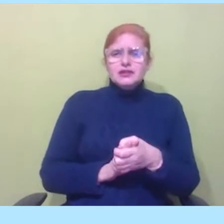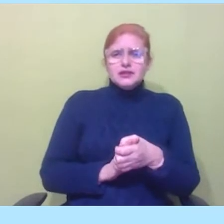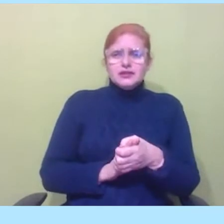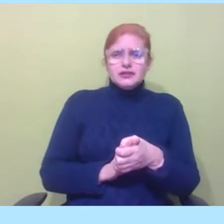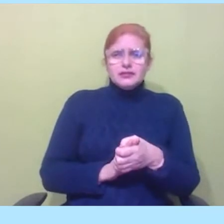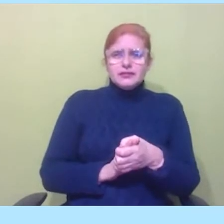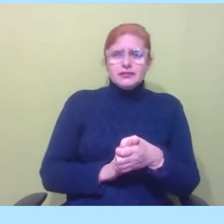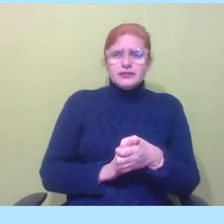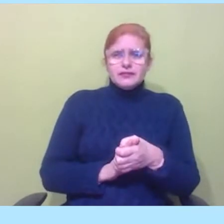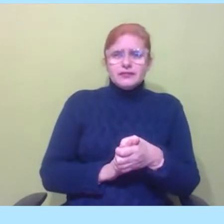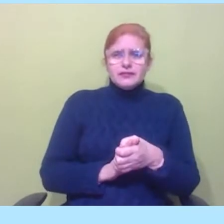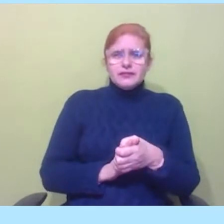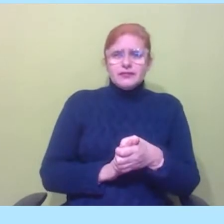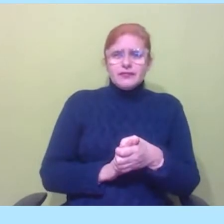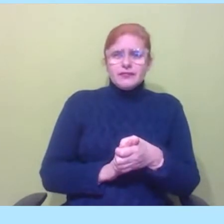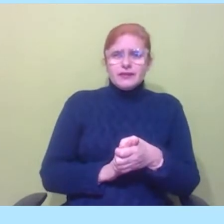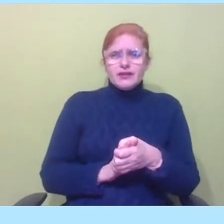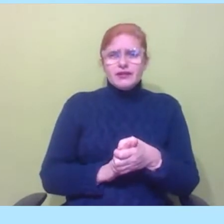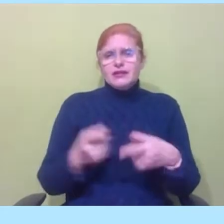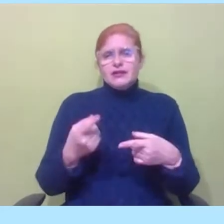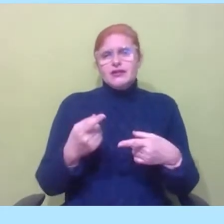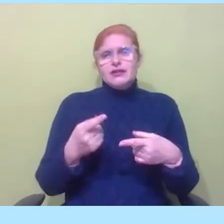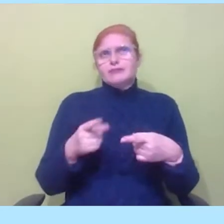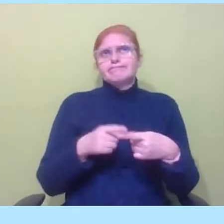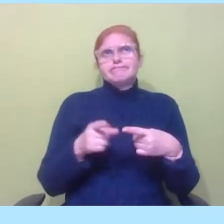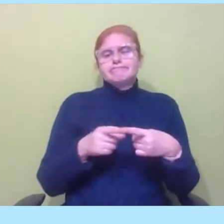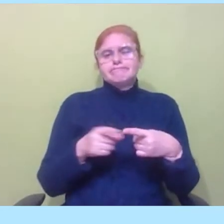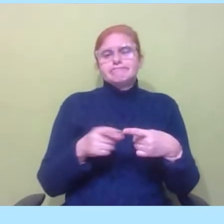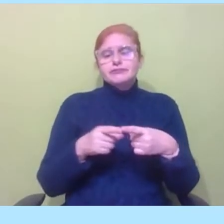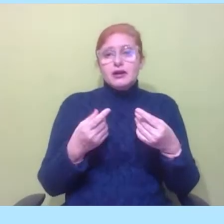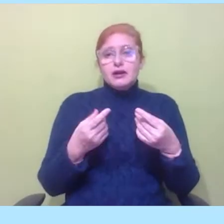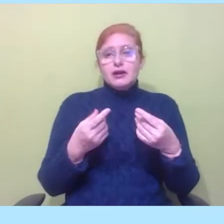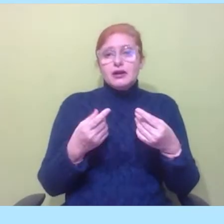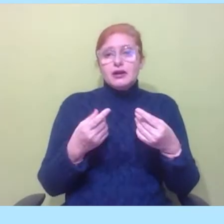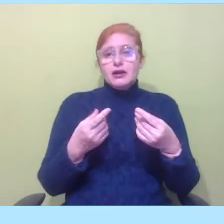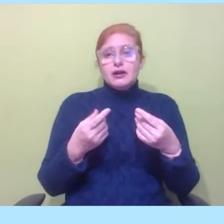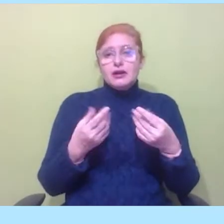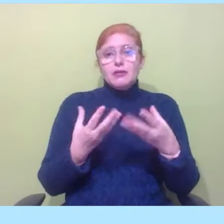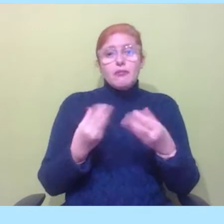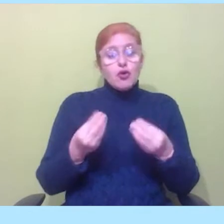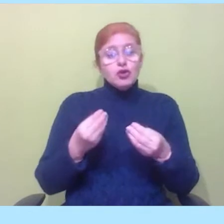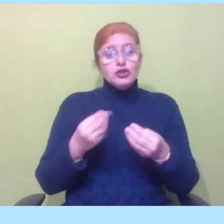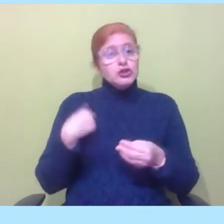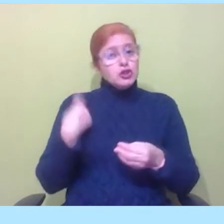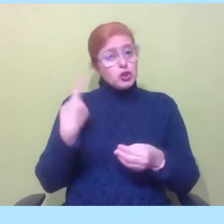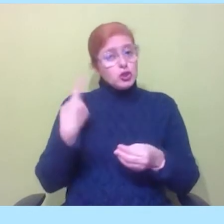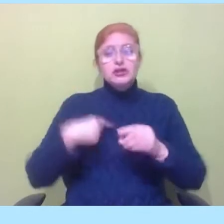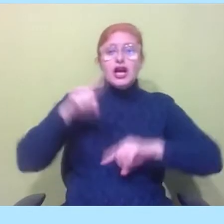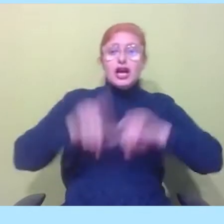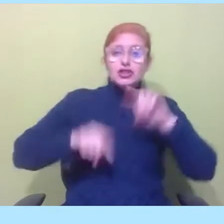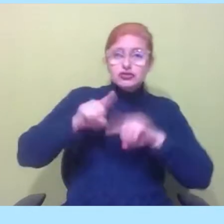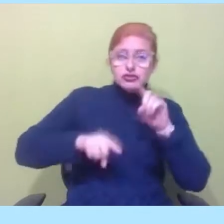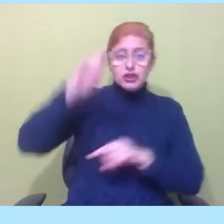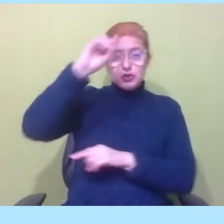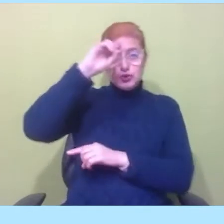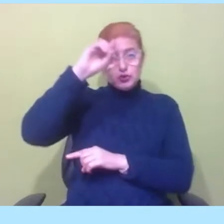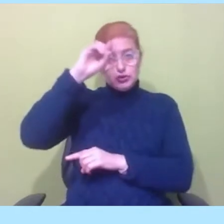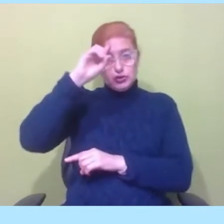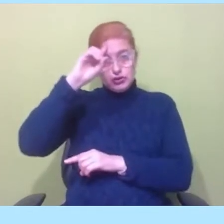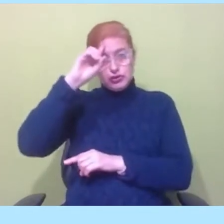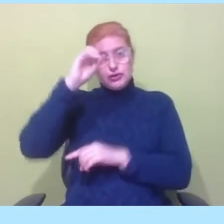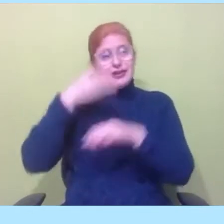né? Tipo, muitas das nossas atividades diárias acabam passando pela internet, e a